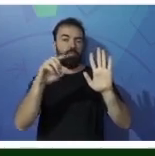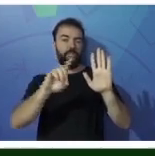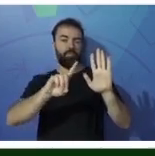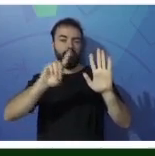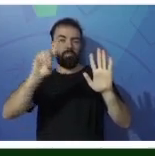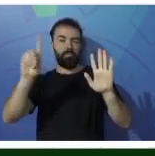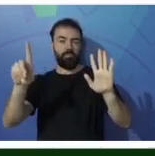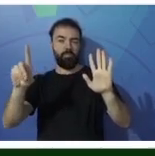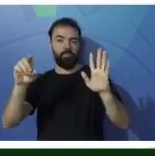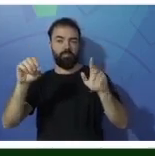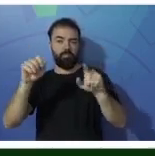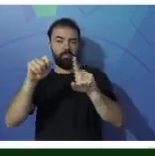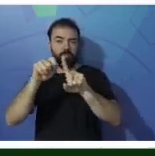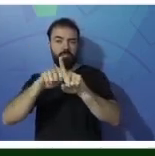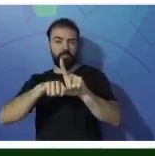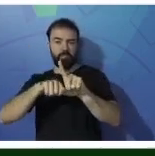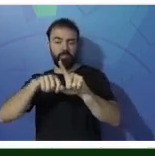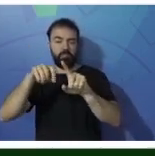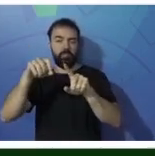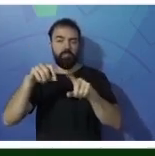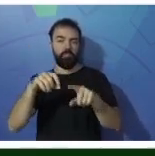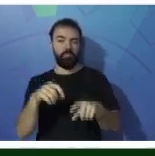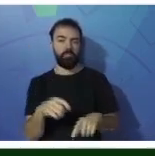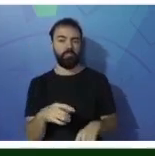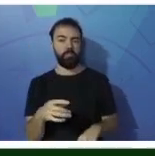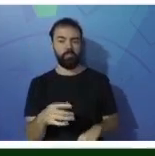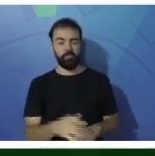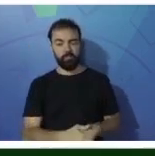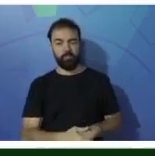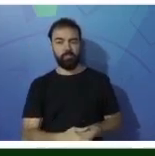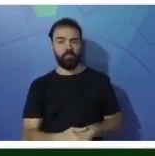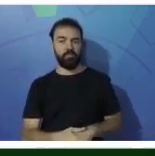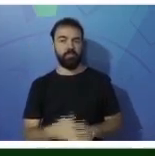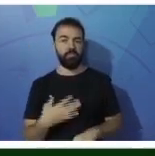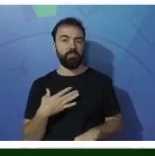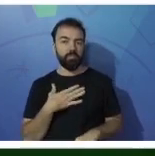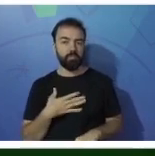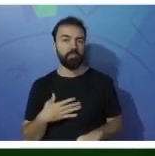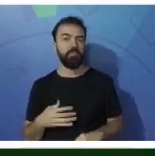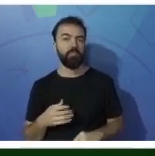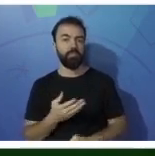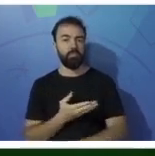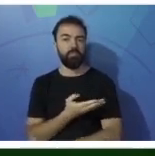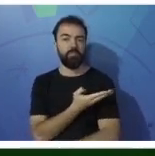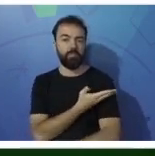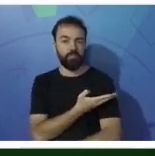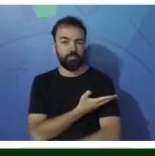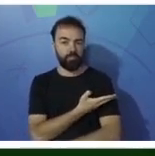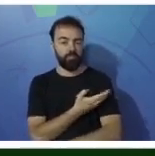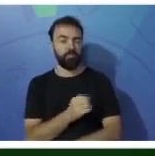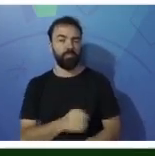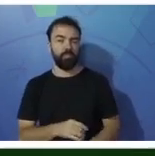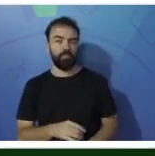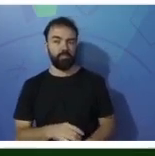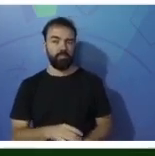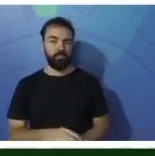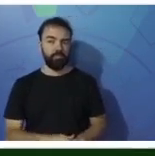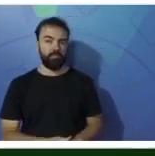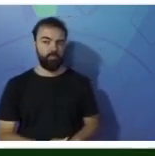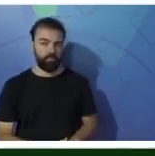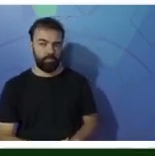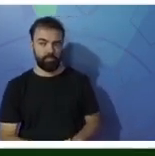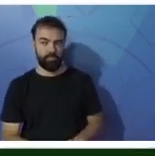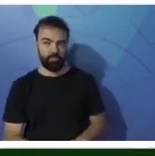de outubro de 2014, perdão. Querido amigo Antônio. Então, ó, veio a data, o local, a